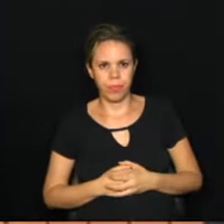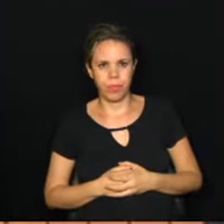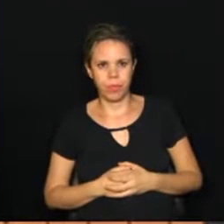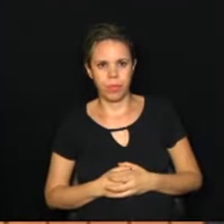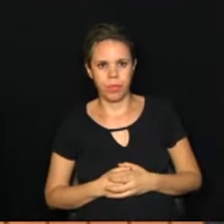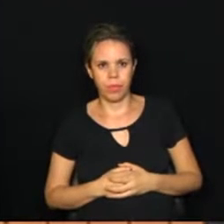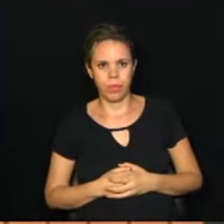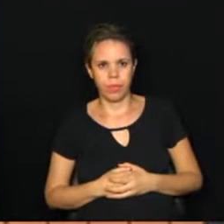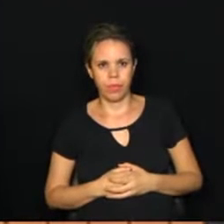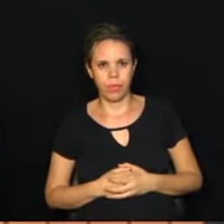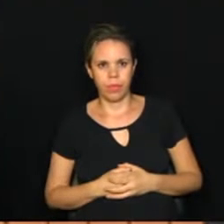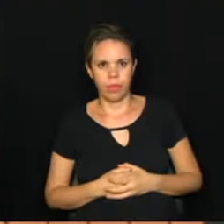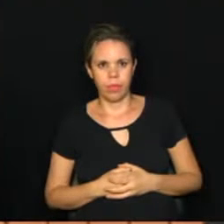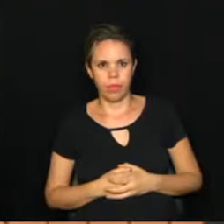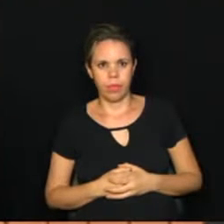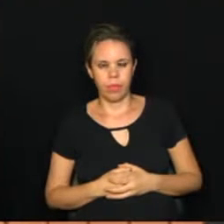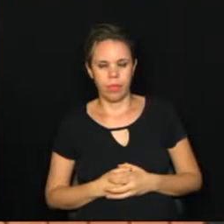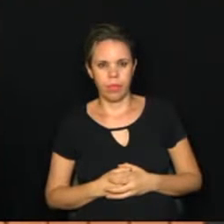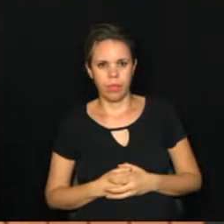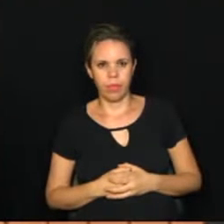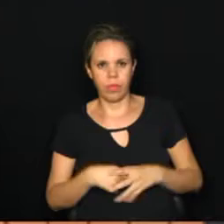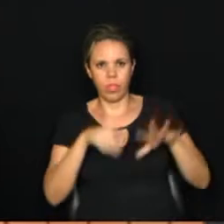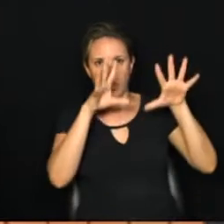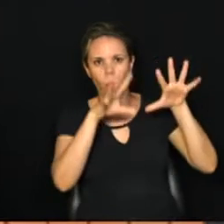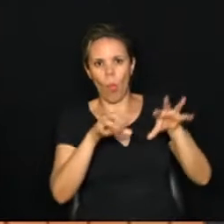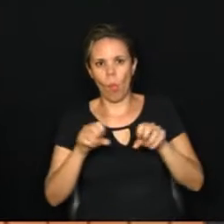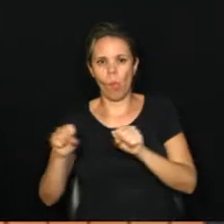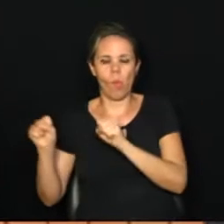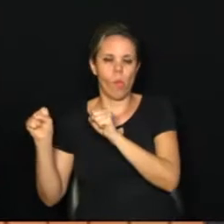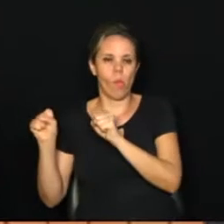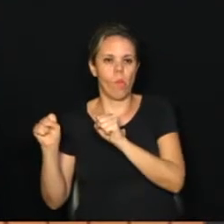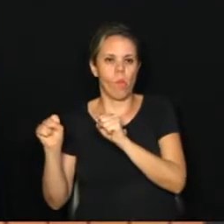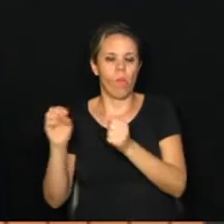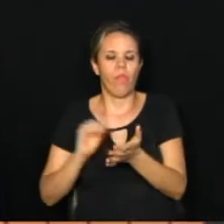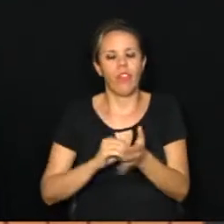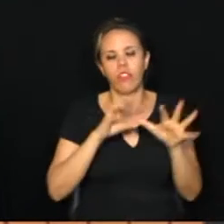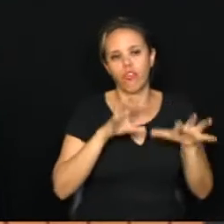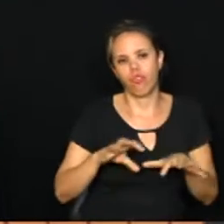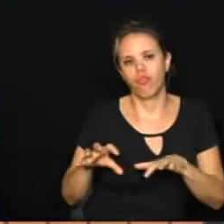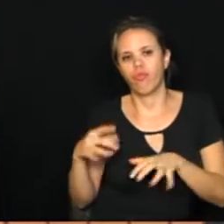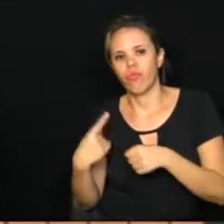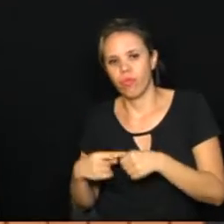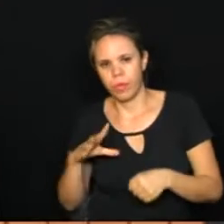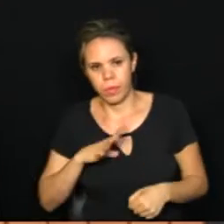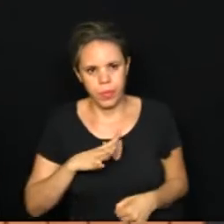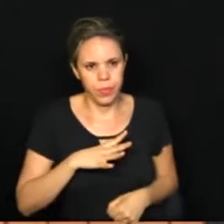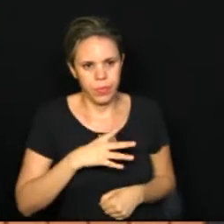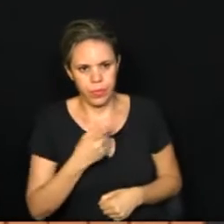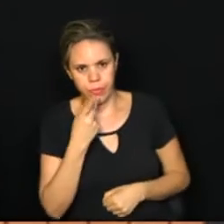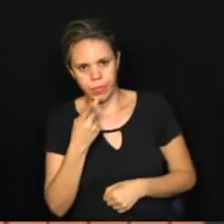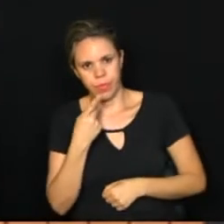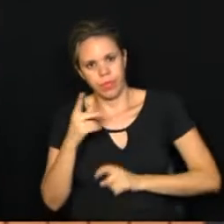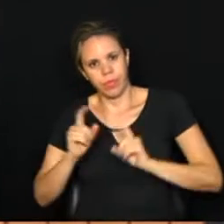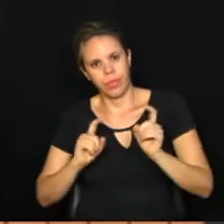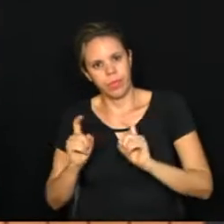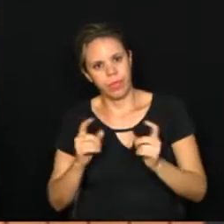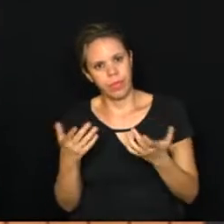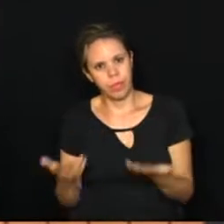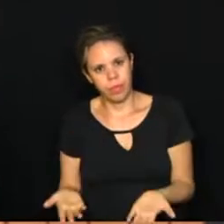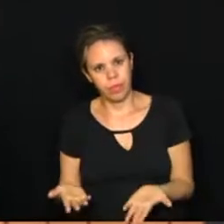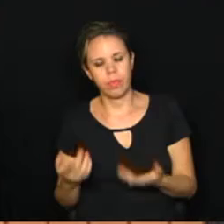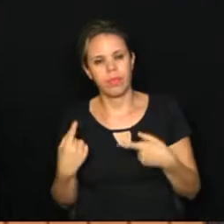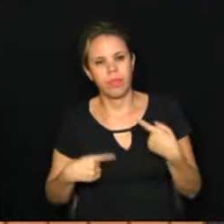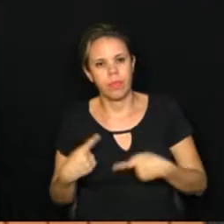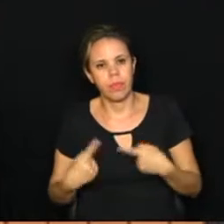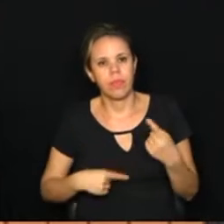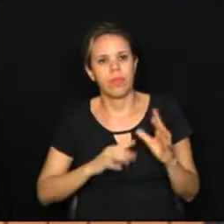sobre a questão da estiagem, seca, ausência de chuva no nosso município, é que nós chamamos essa reunião, essa discussão